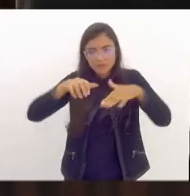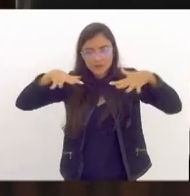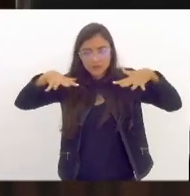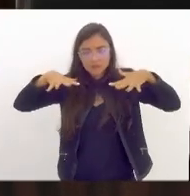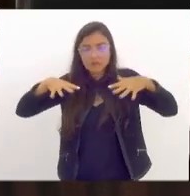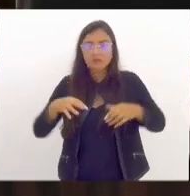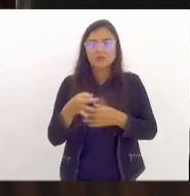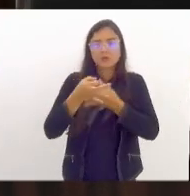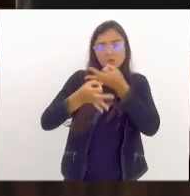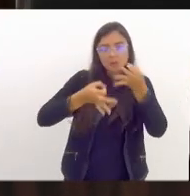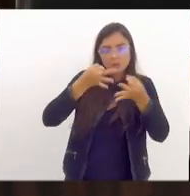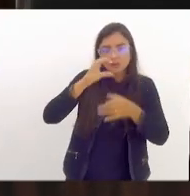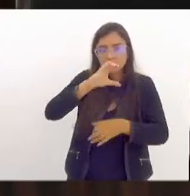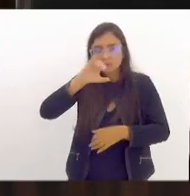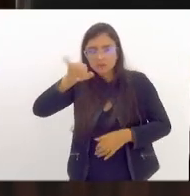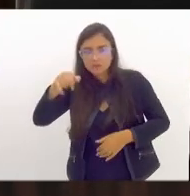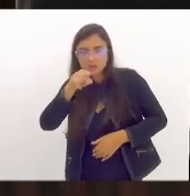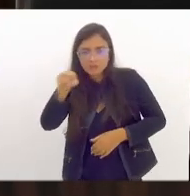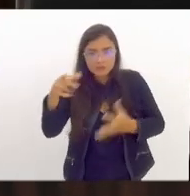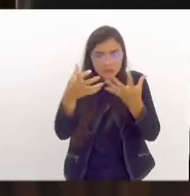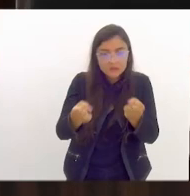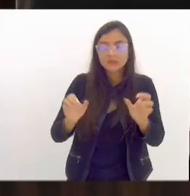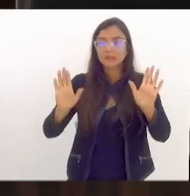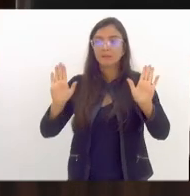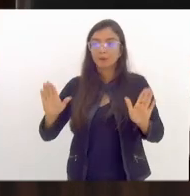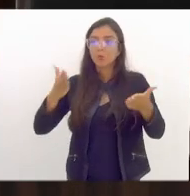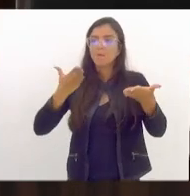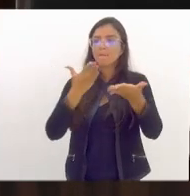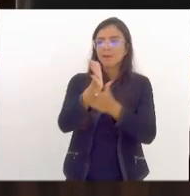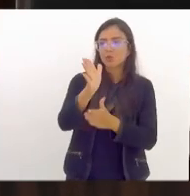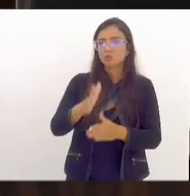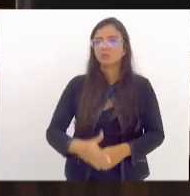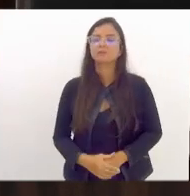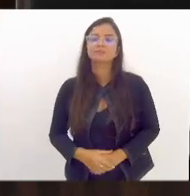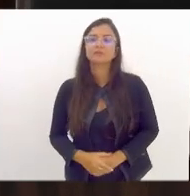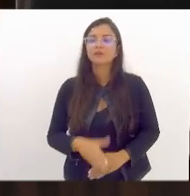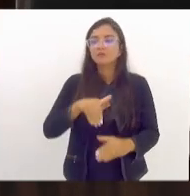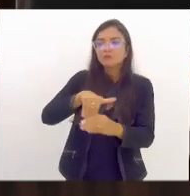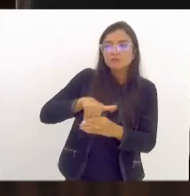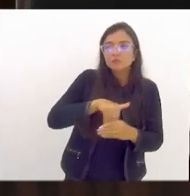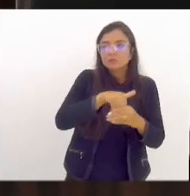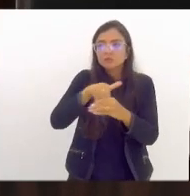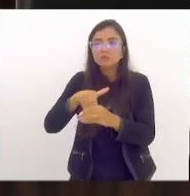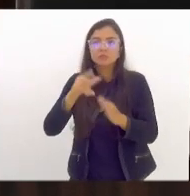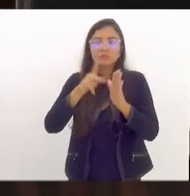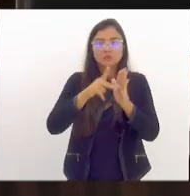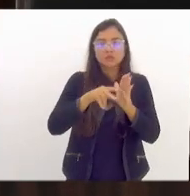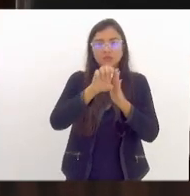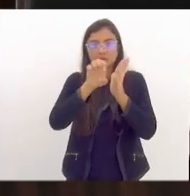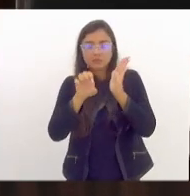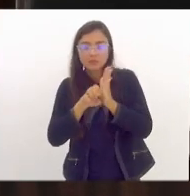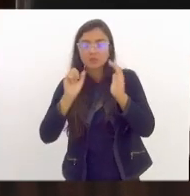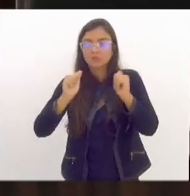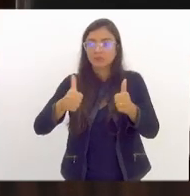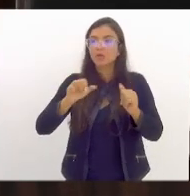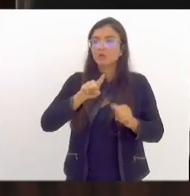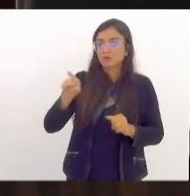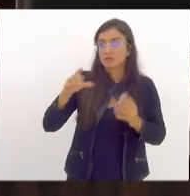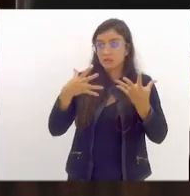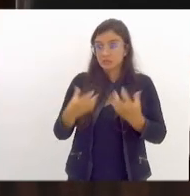o parecer da CCJ. Senhores que aprovam, permaneçam como estão, aprovado. Em votação, projeto assim emendado. Senhores que aprovam, permaneçam como